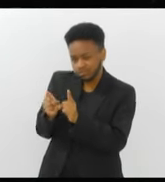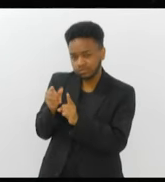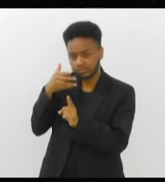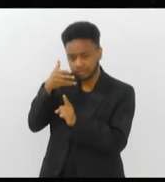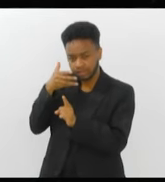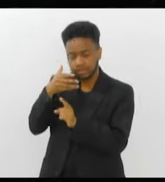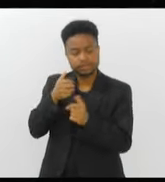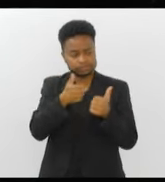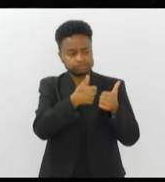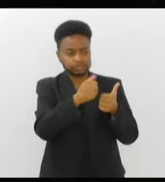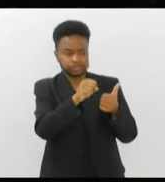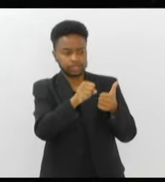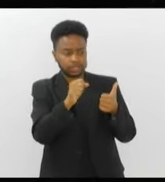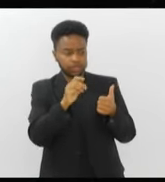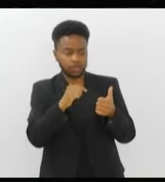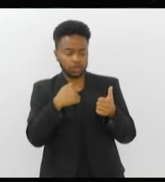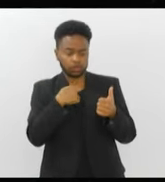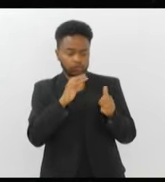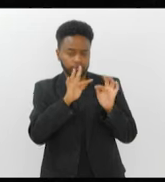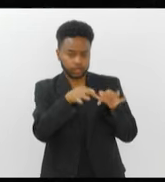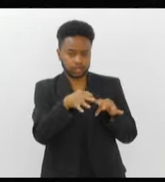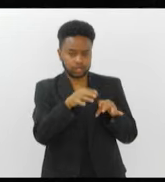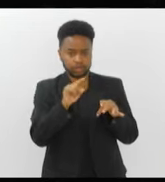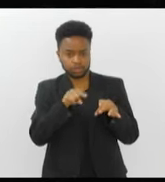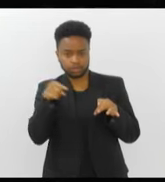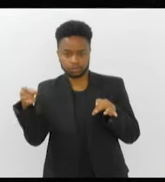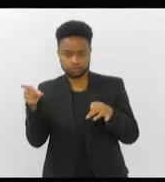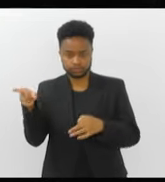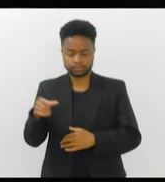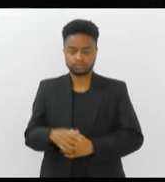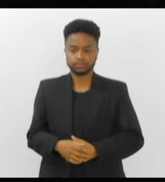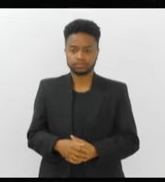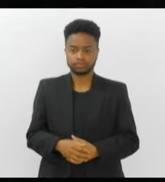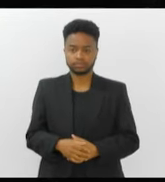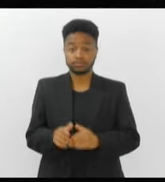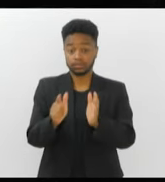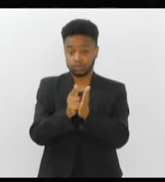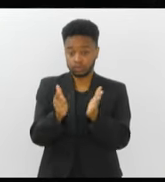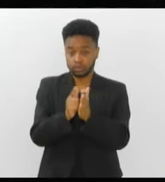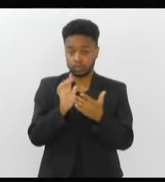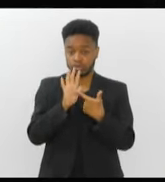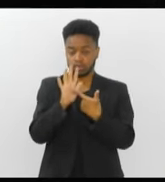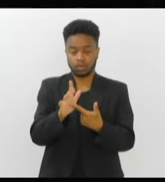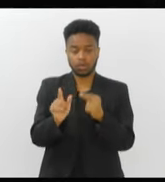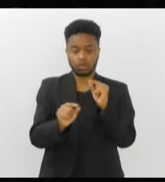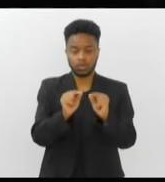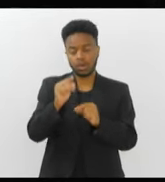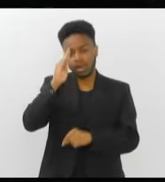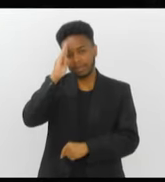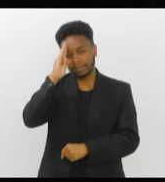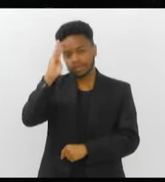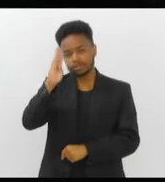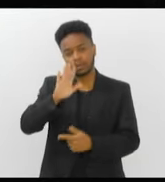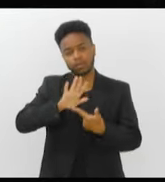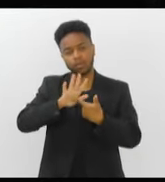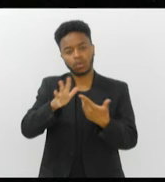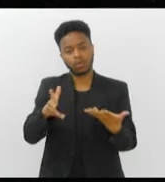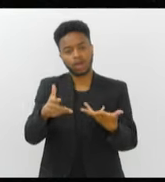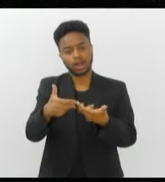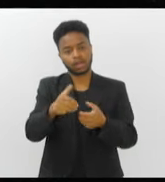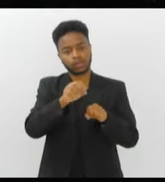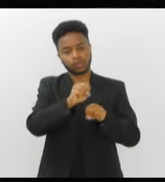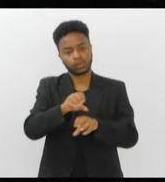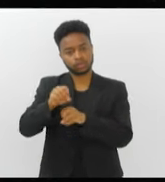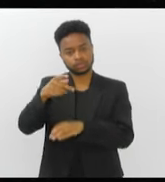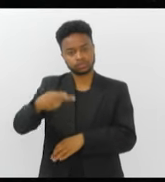só fechar aqui o comentário. Raciocínio. Diz a matéria, o principal indicador de qualidade de educação no